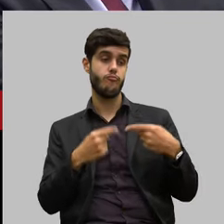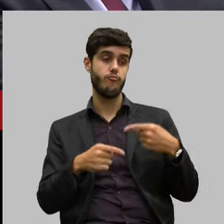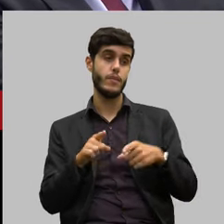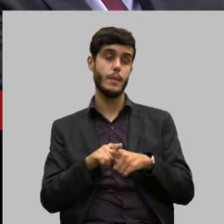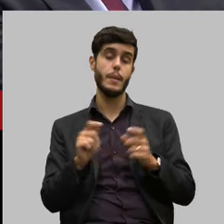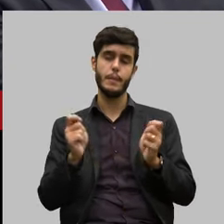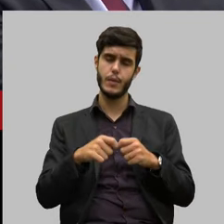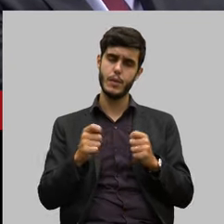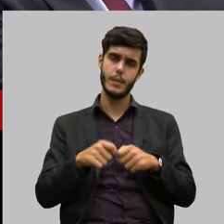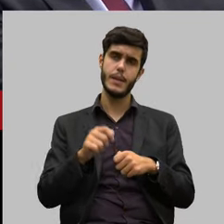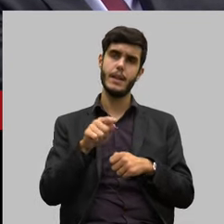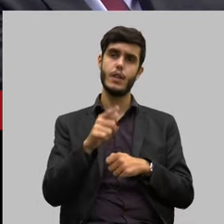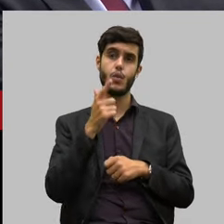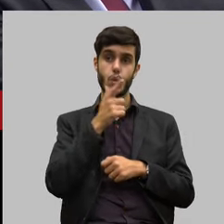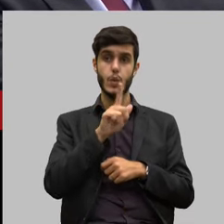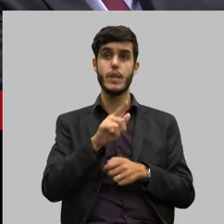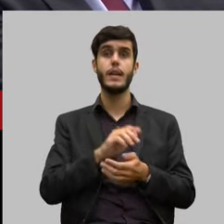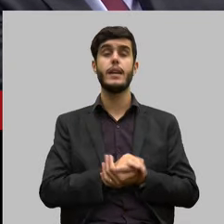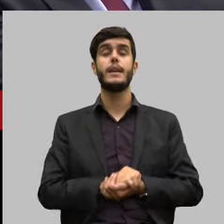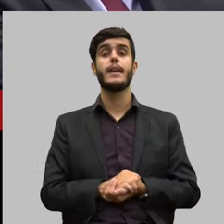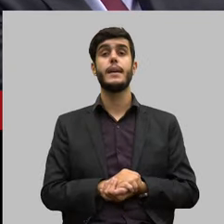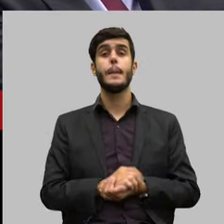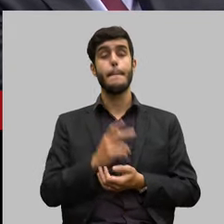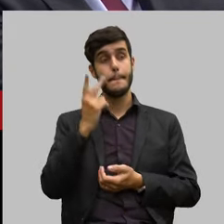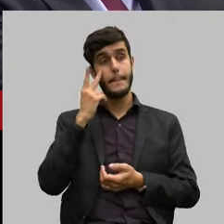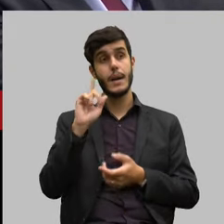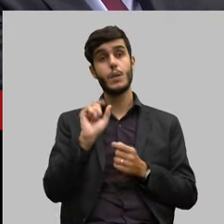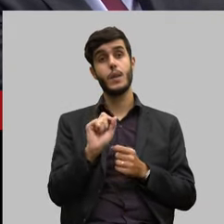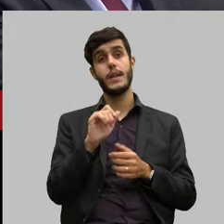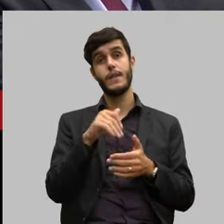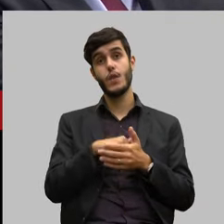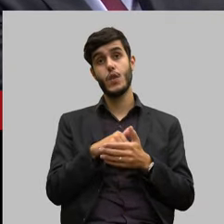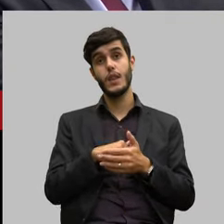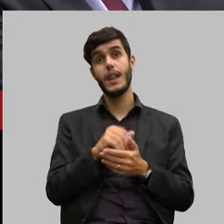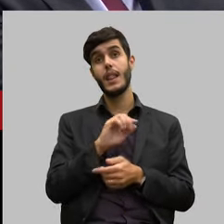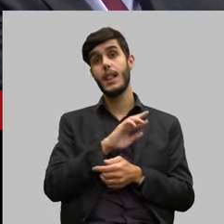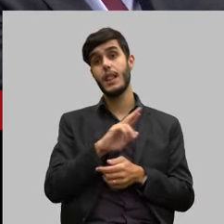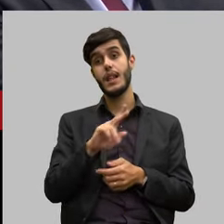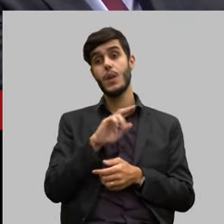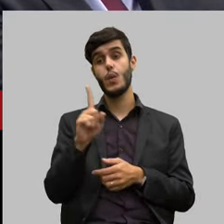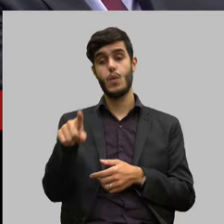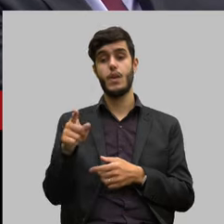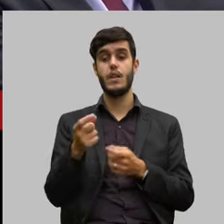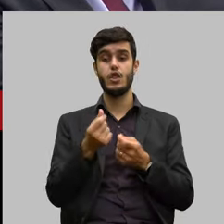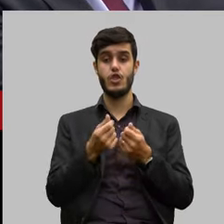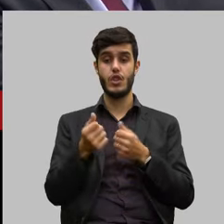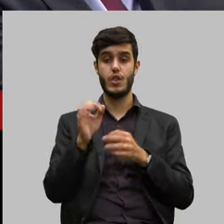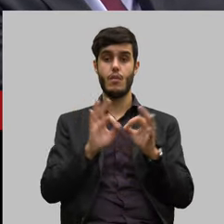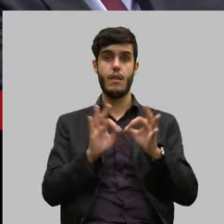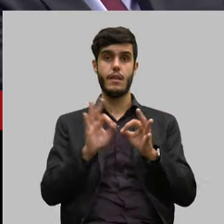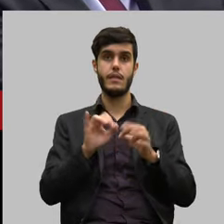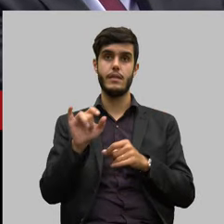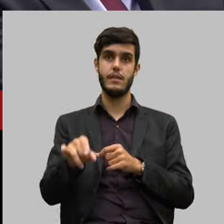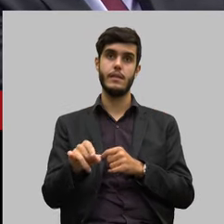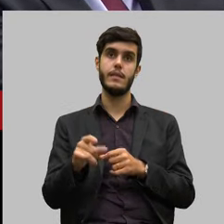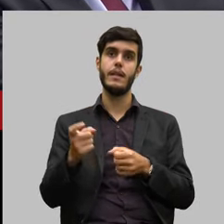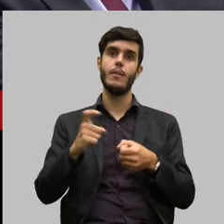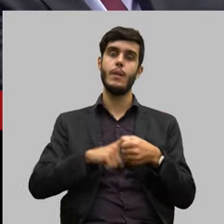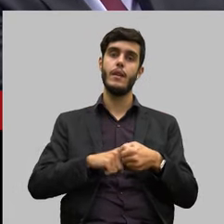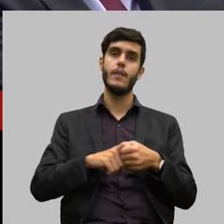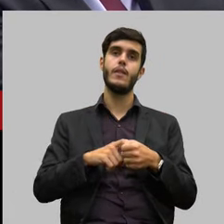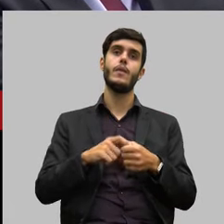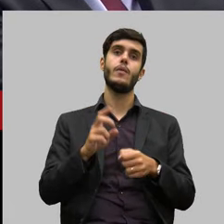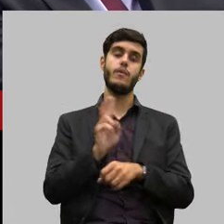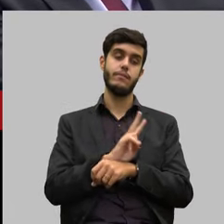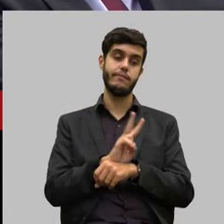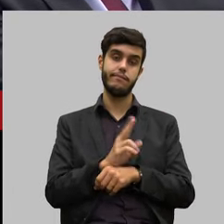eh para que a gente não tenha que votar o plano de recuperação fiscal né e estamos aqui mais